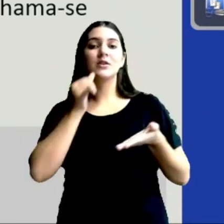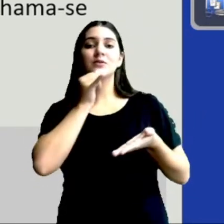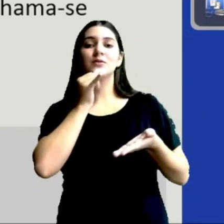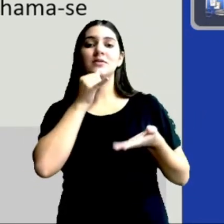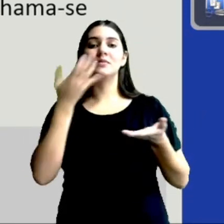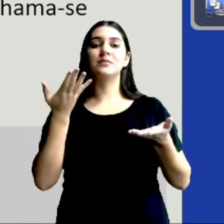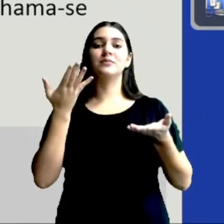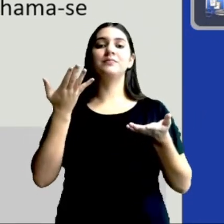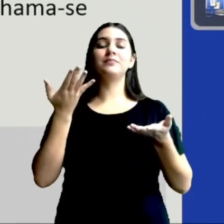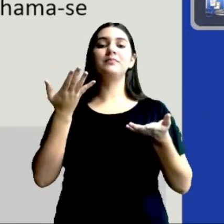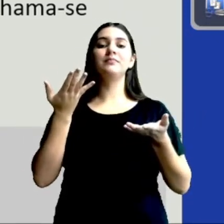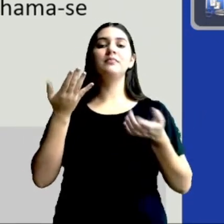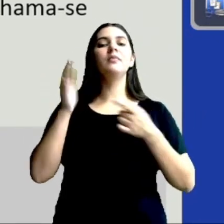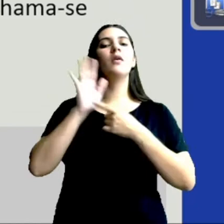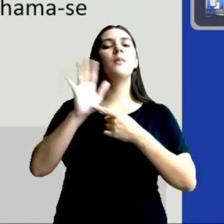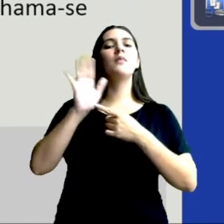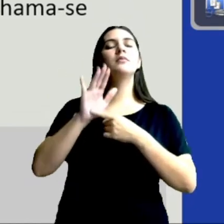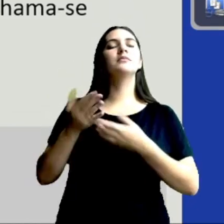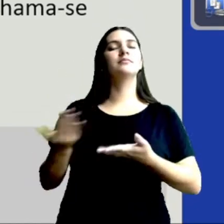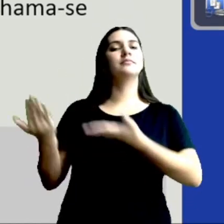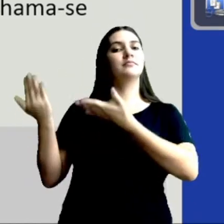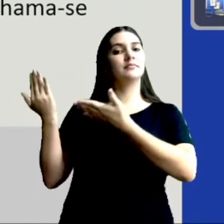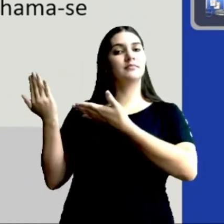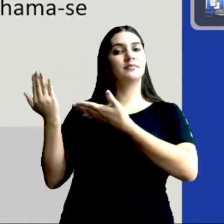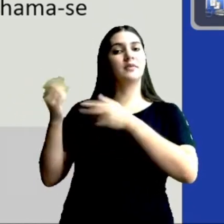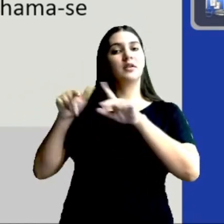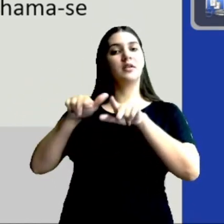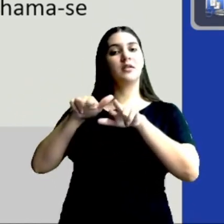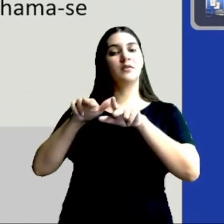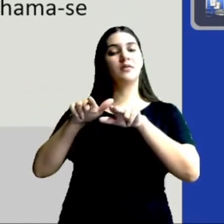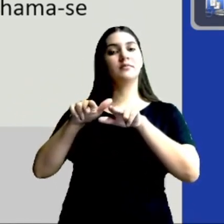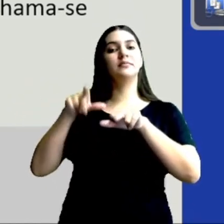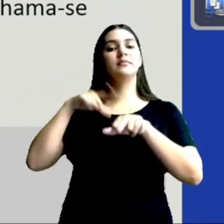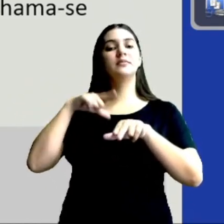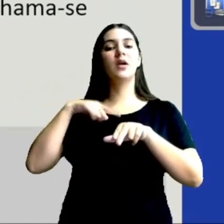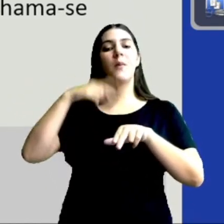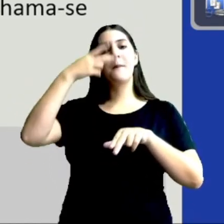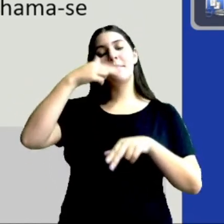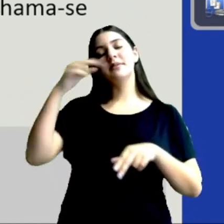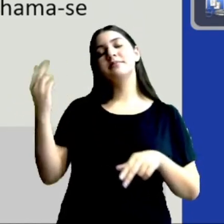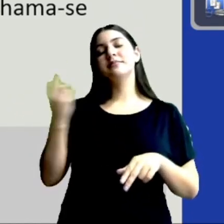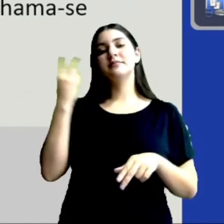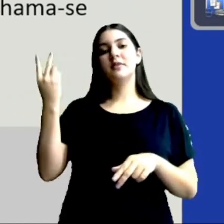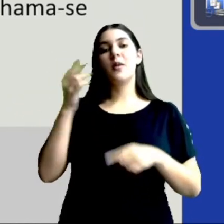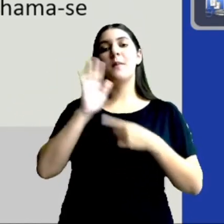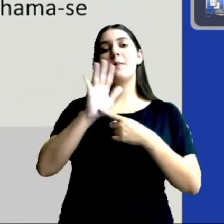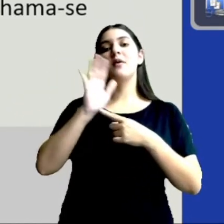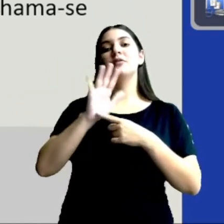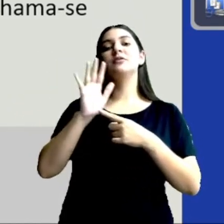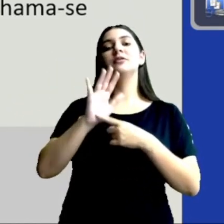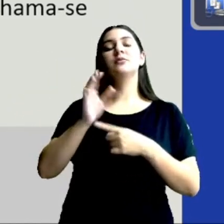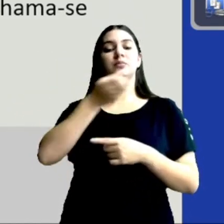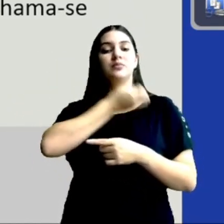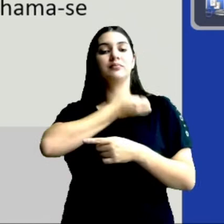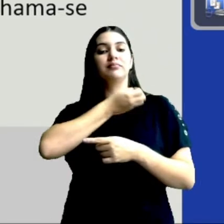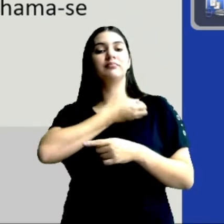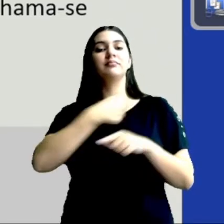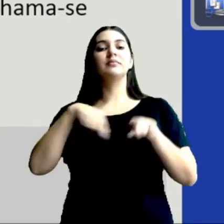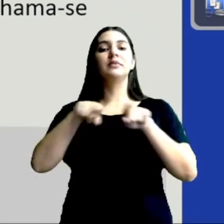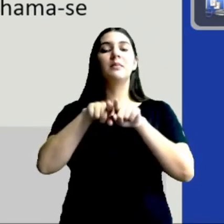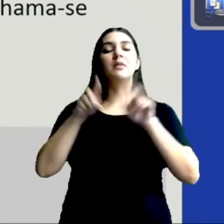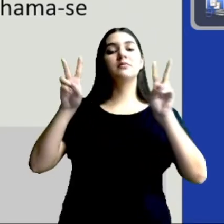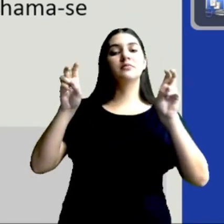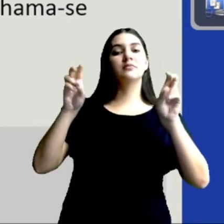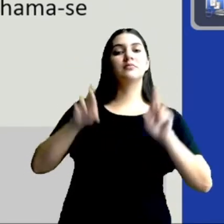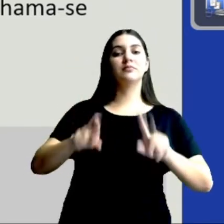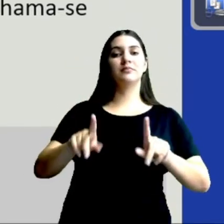que colocamos aqui de igualdade, ó, nós temos o mesmo valor representado por números e expressões diferentes. Por